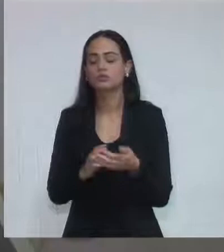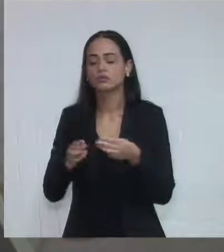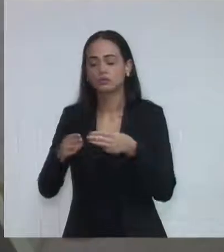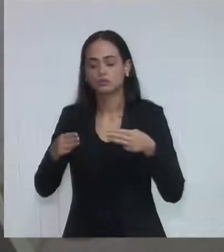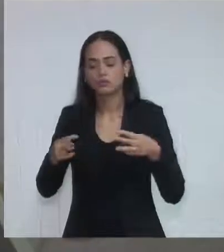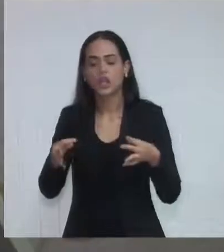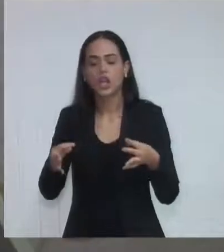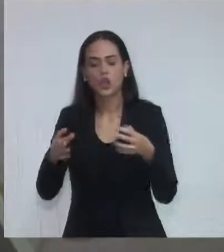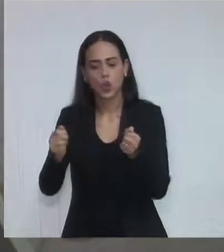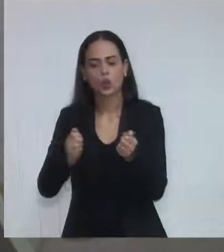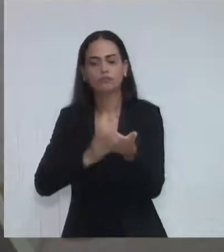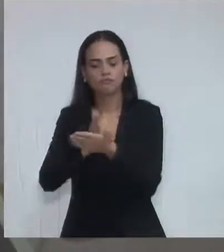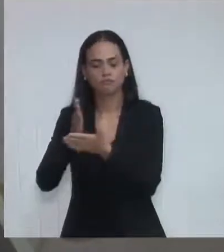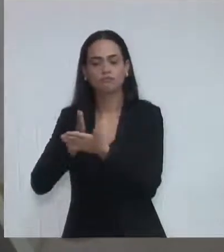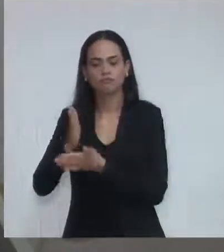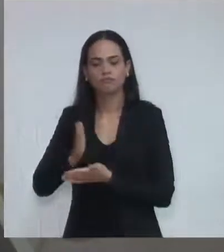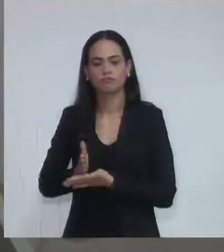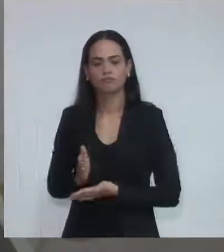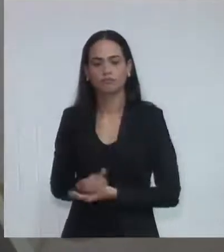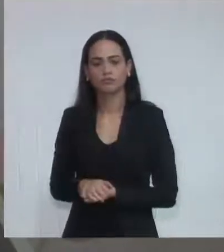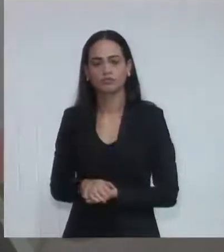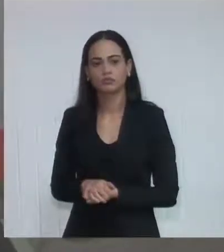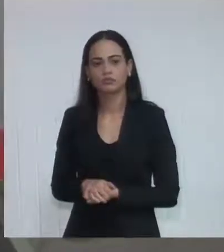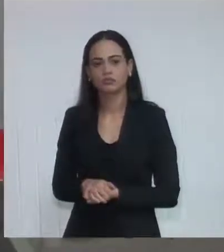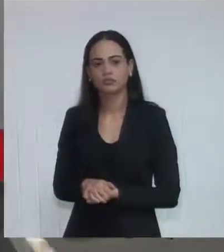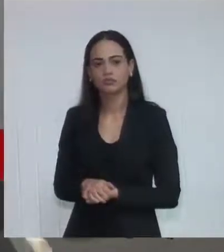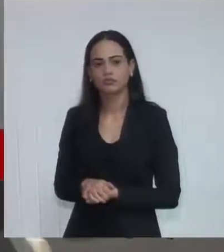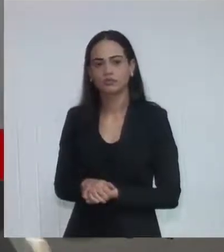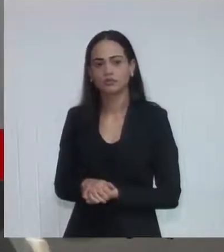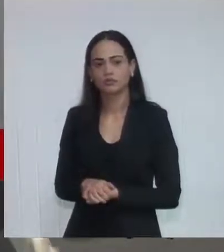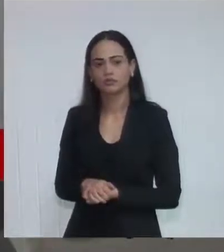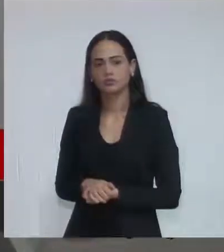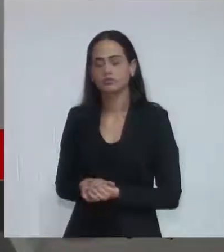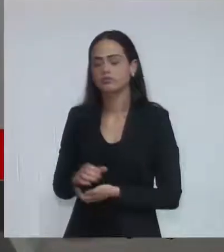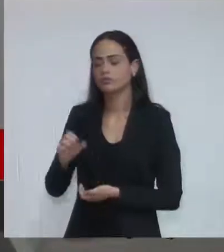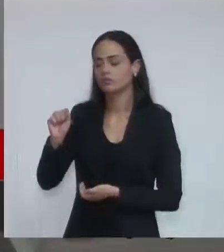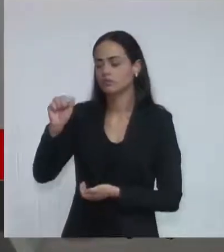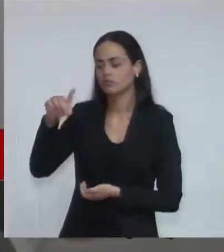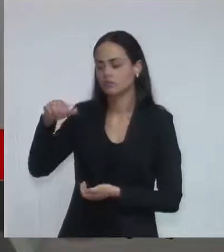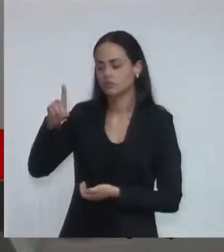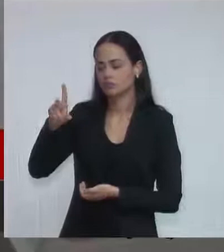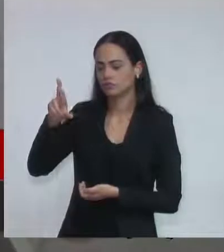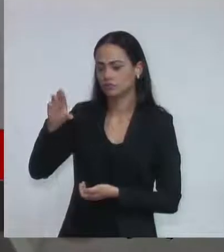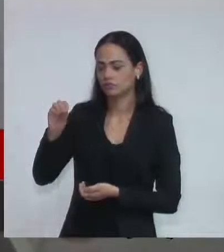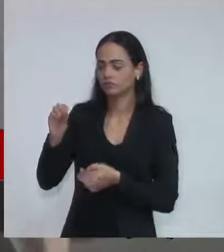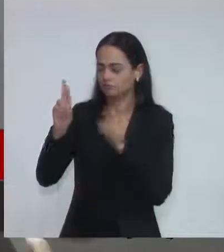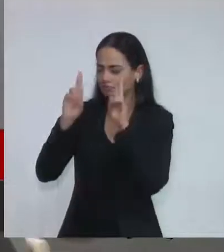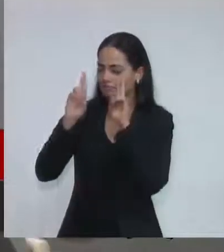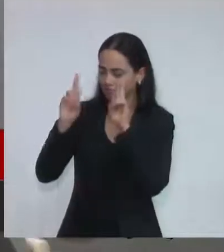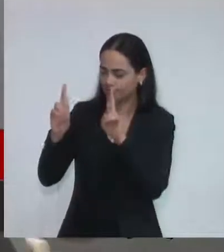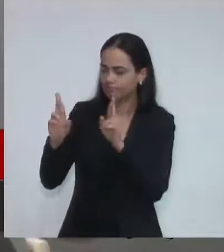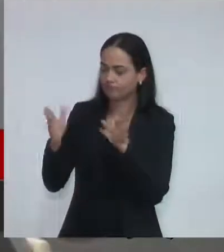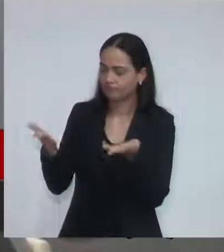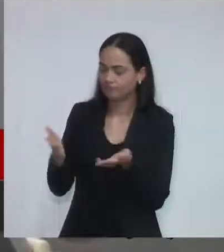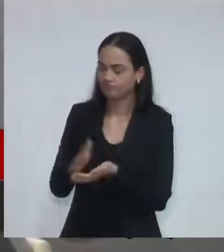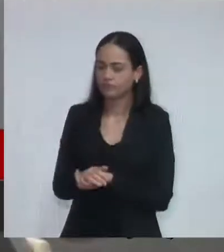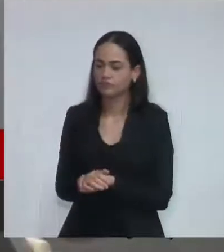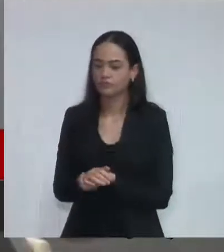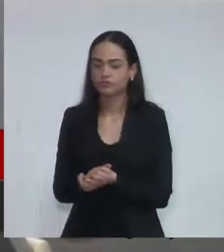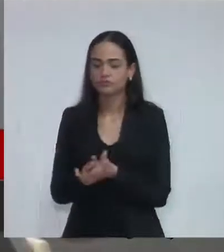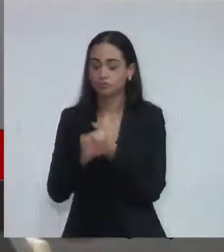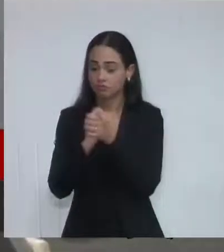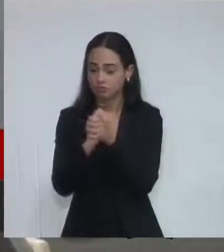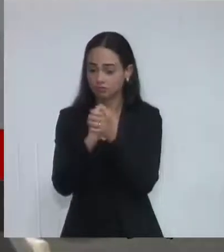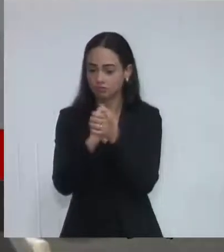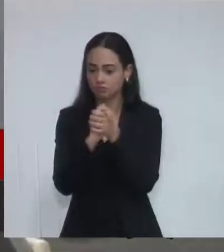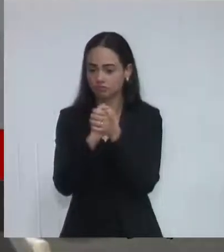todas. Cumprimentar o vereador Sandro, que encaminha uma moção de aplausos à comunidade Nossa Senhora de Fátima, pela realização do